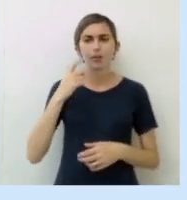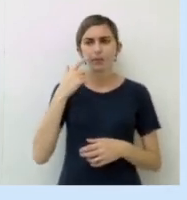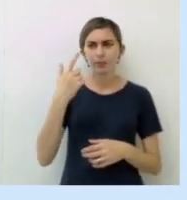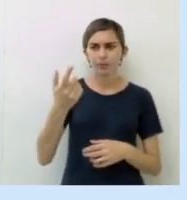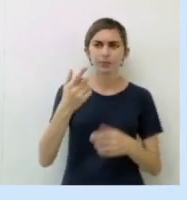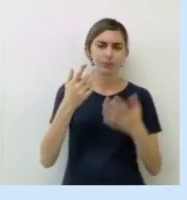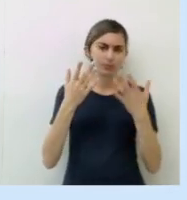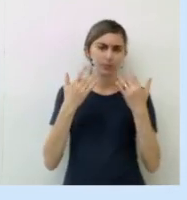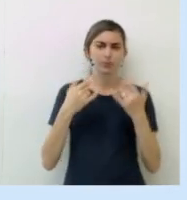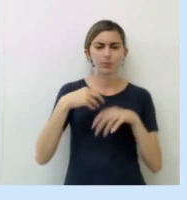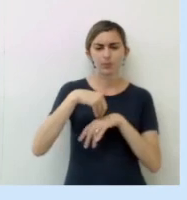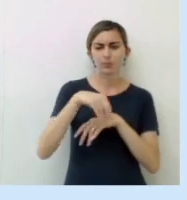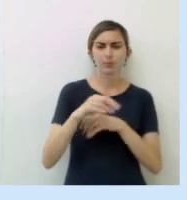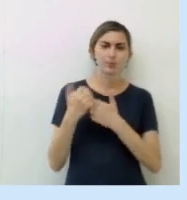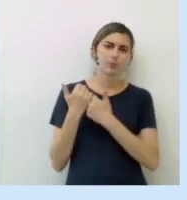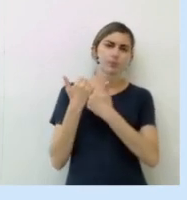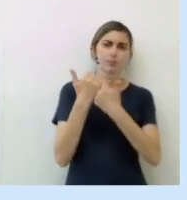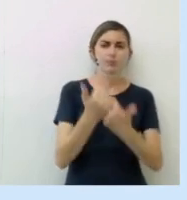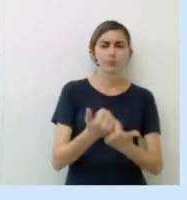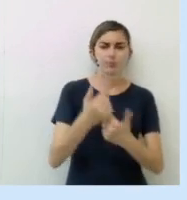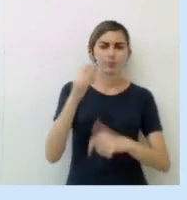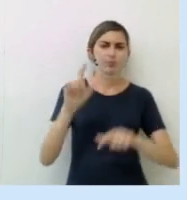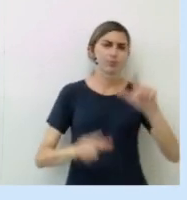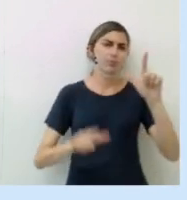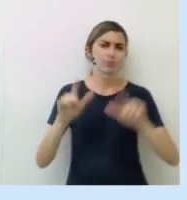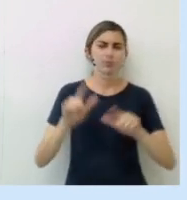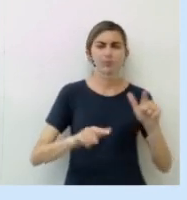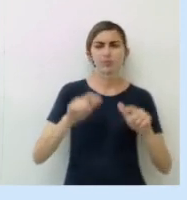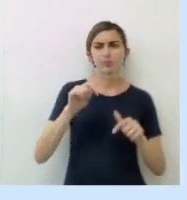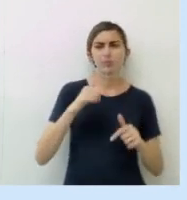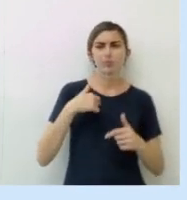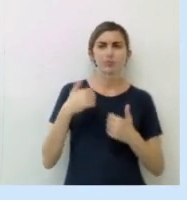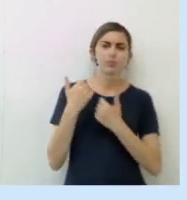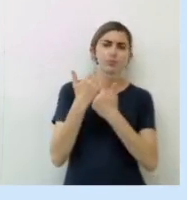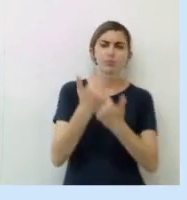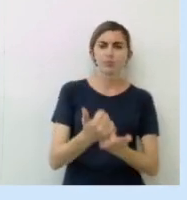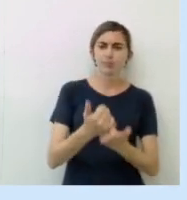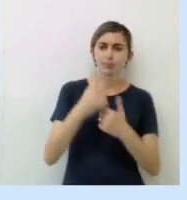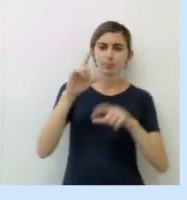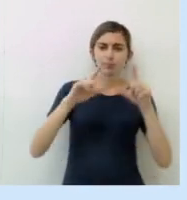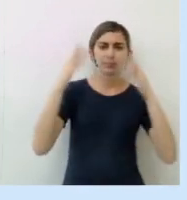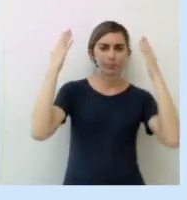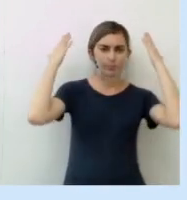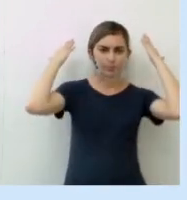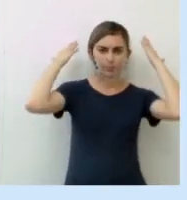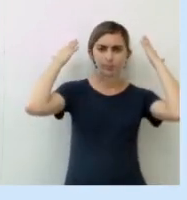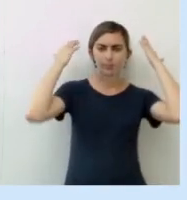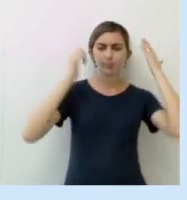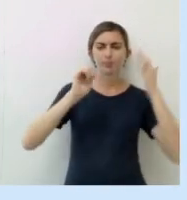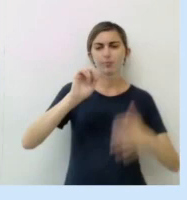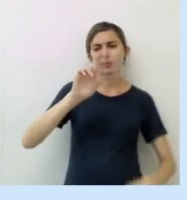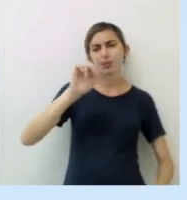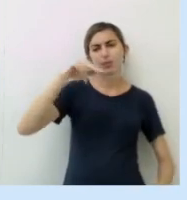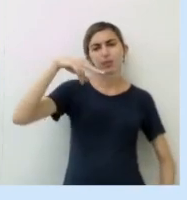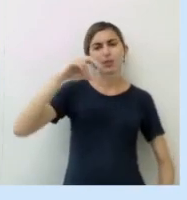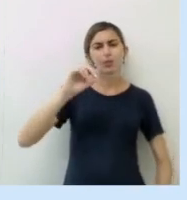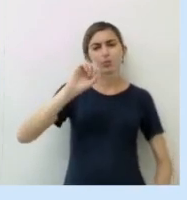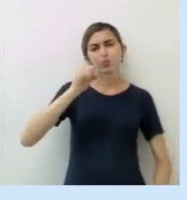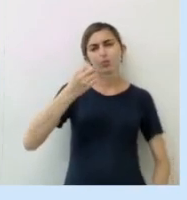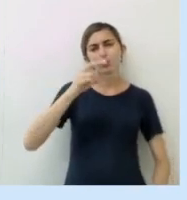até passada, representada na TV. O Alto da Compadecida, de Ariano Suassuna, O Alto